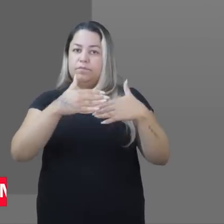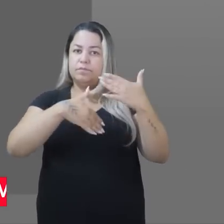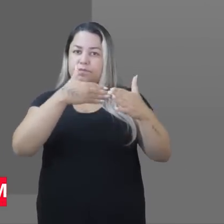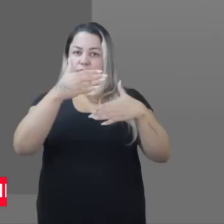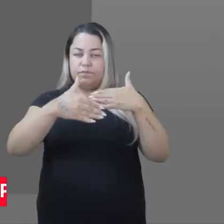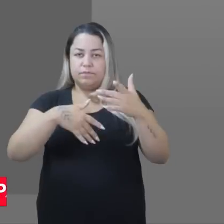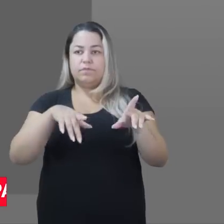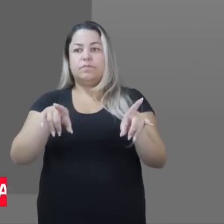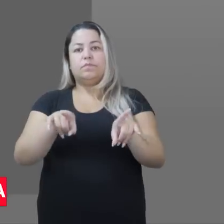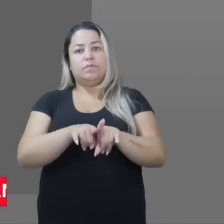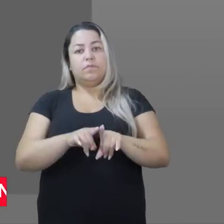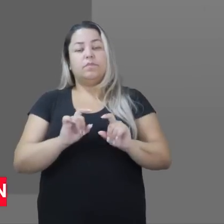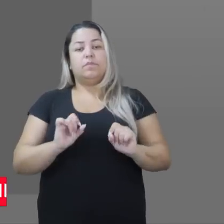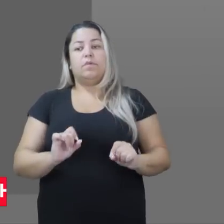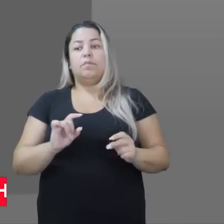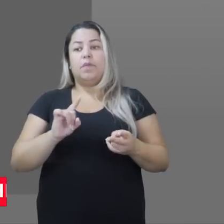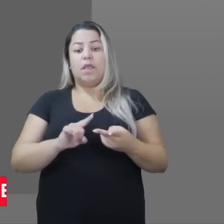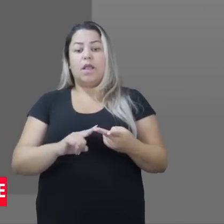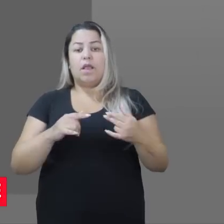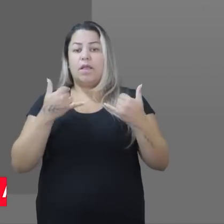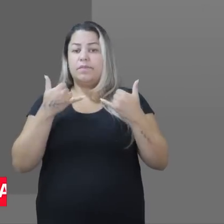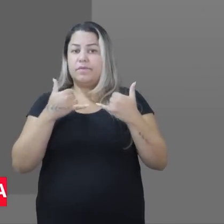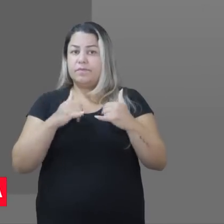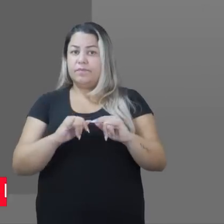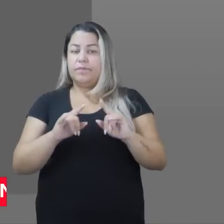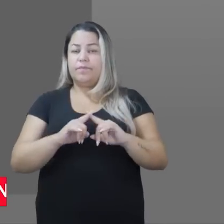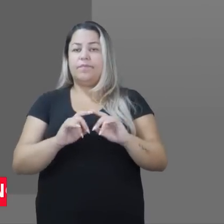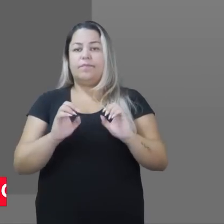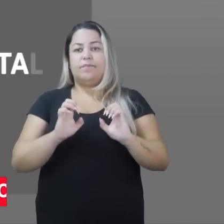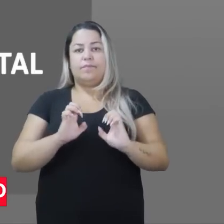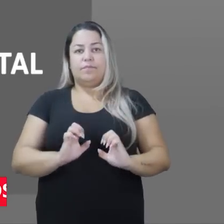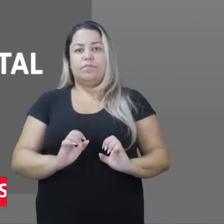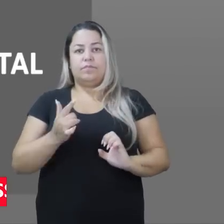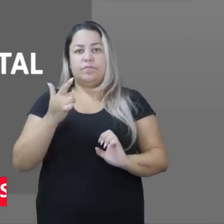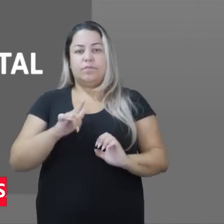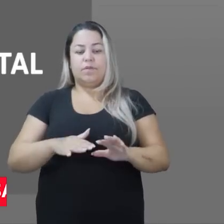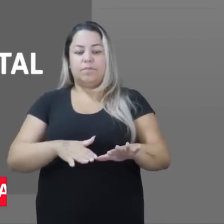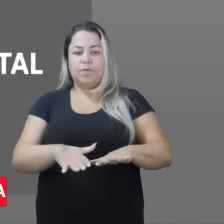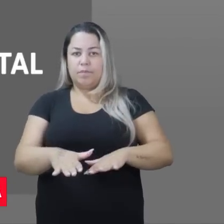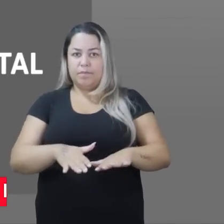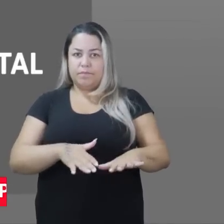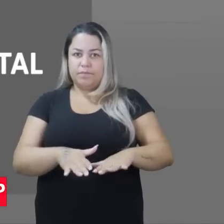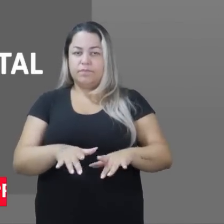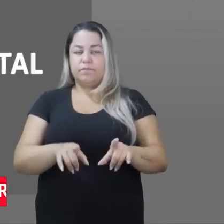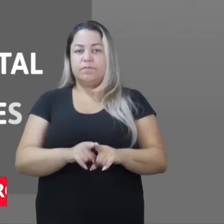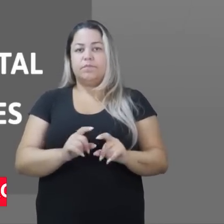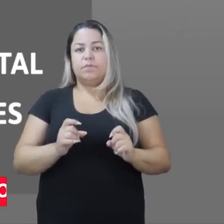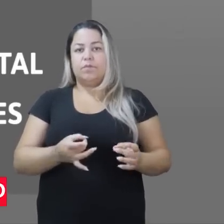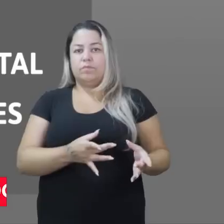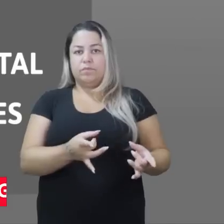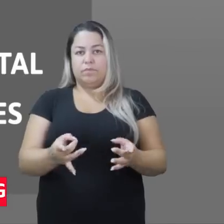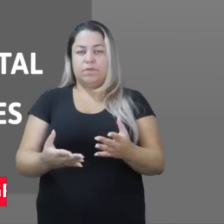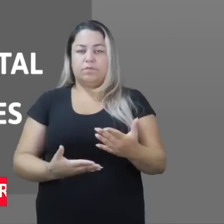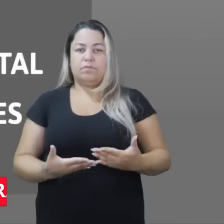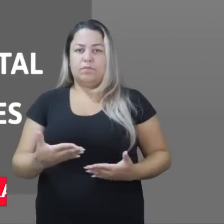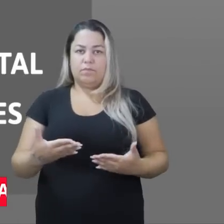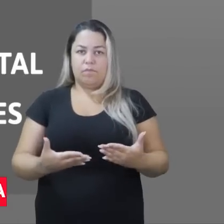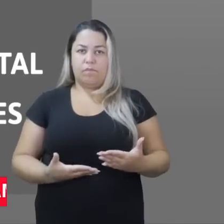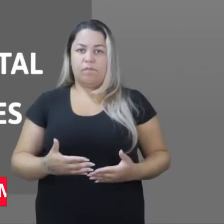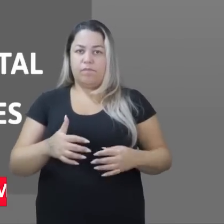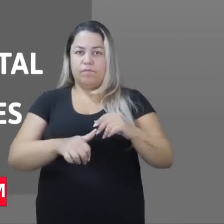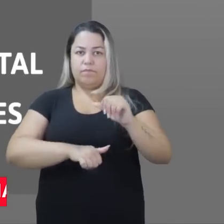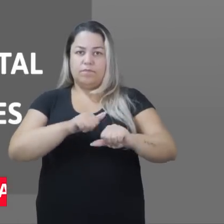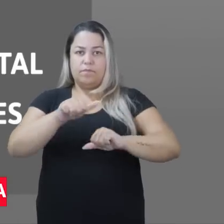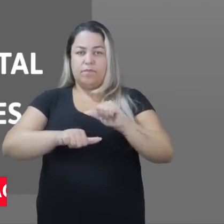de competências, energia, infraestrutura e mobilidade, comércio, serviços e